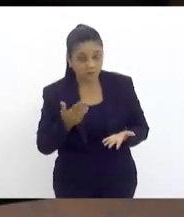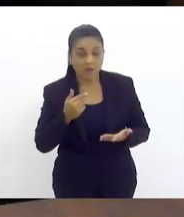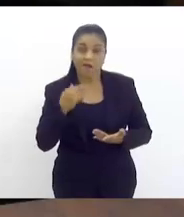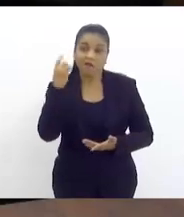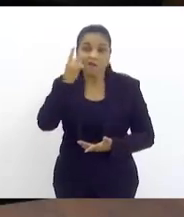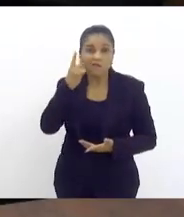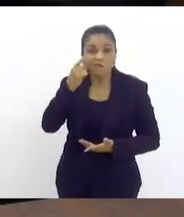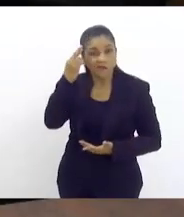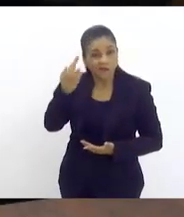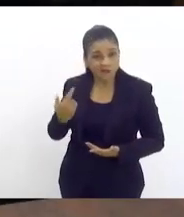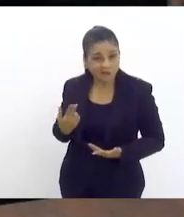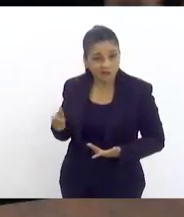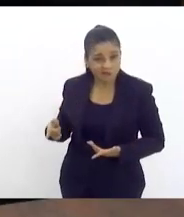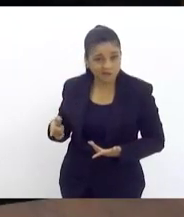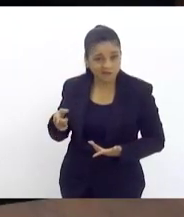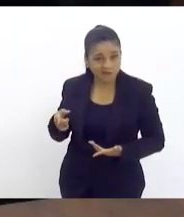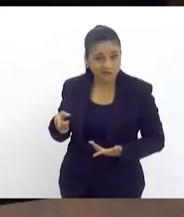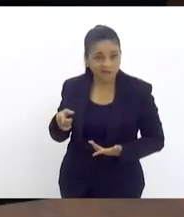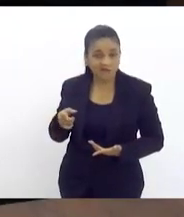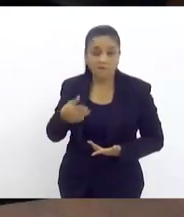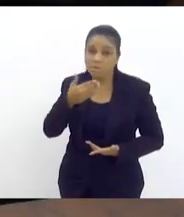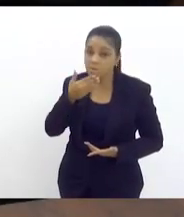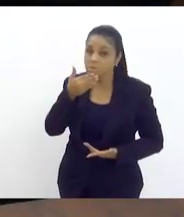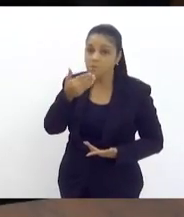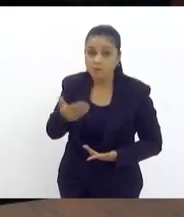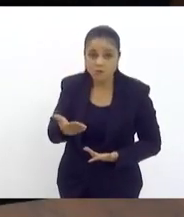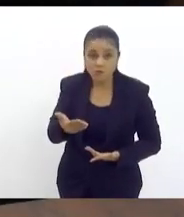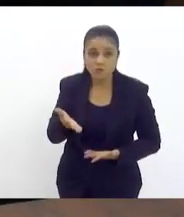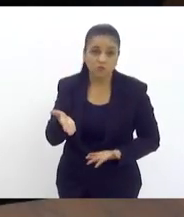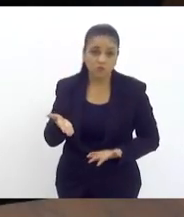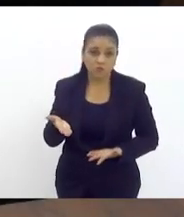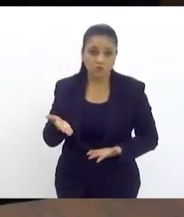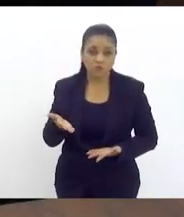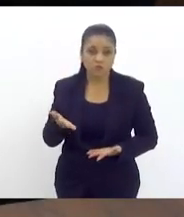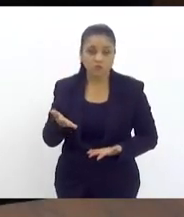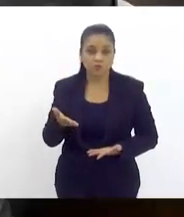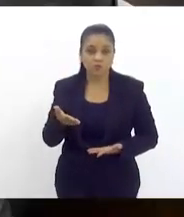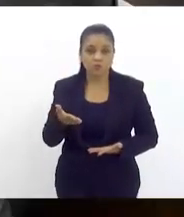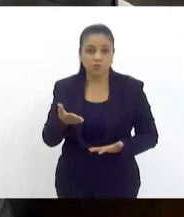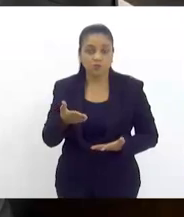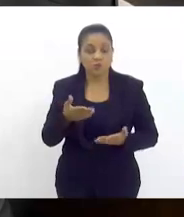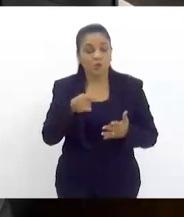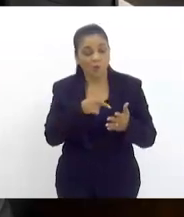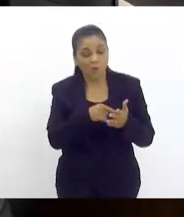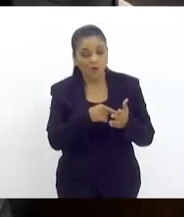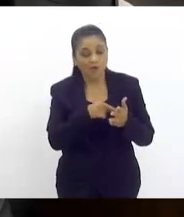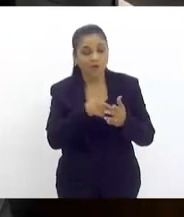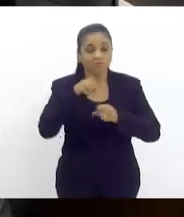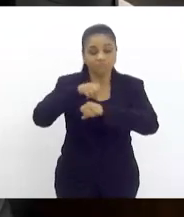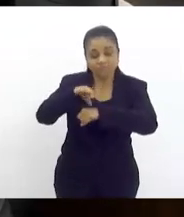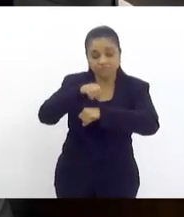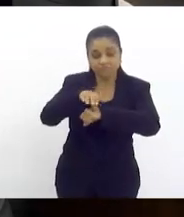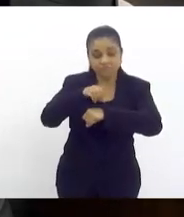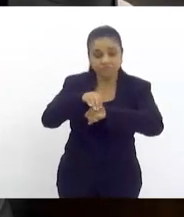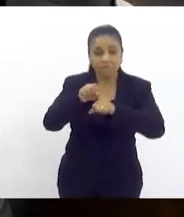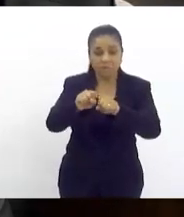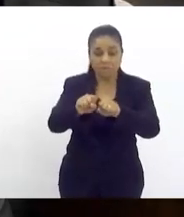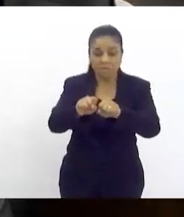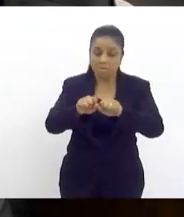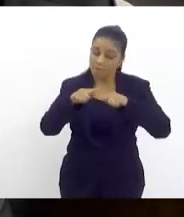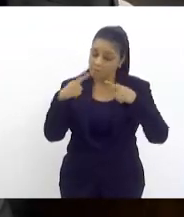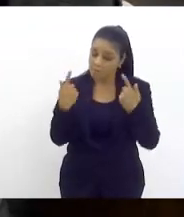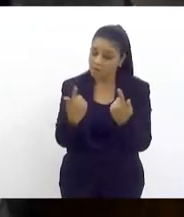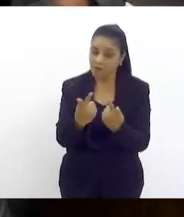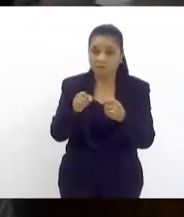Renata, ela solicitou uma indicação legislativa. Quando é uma